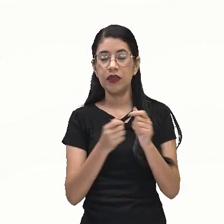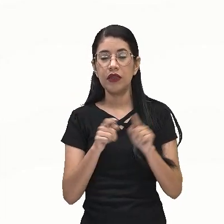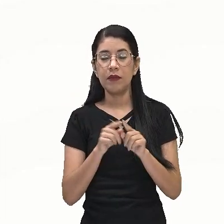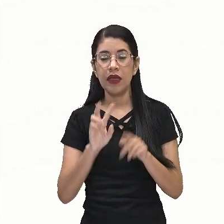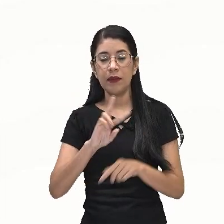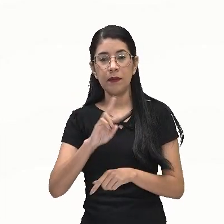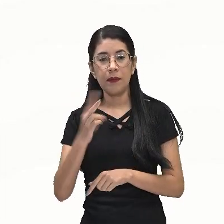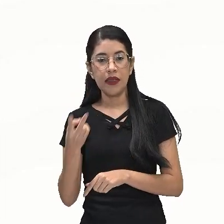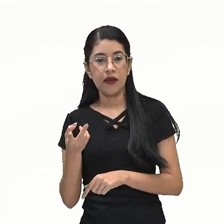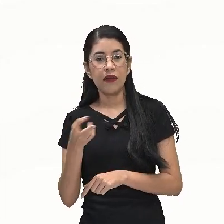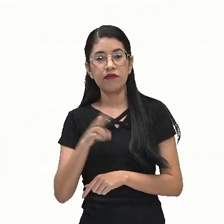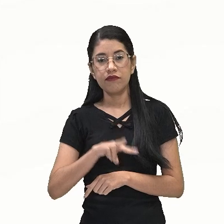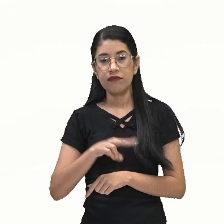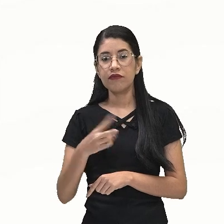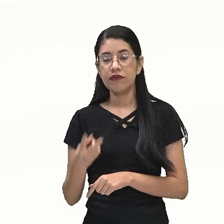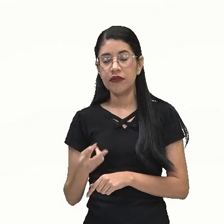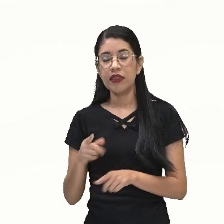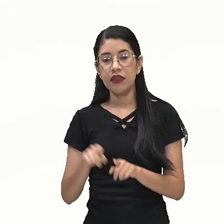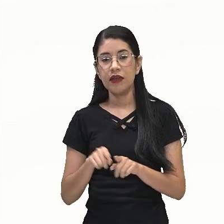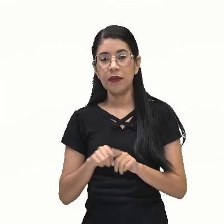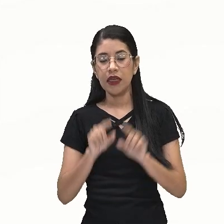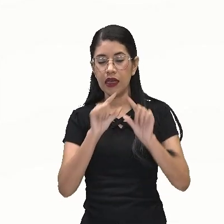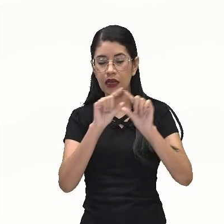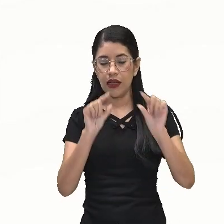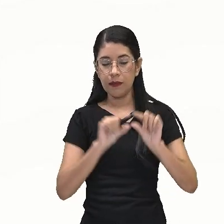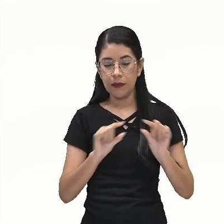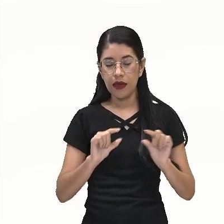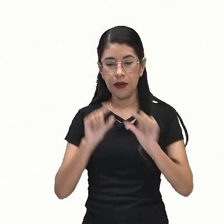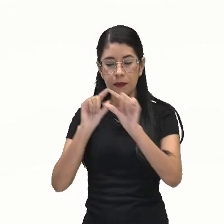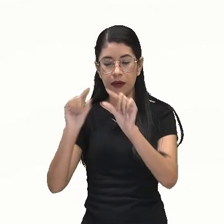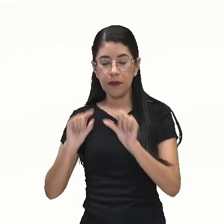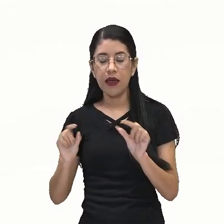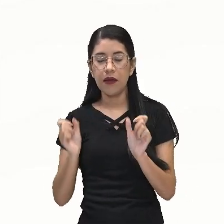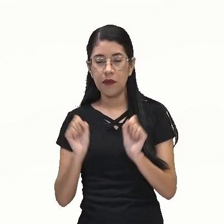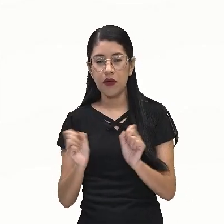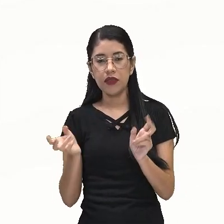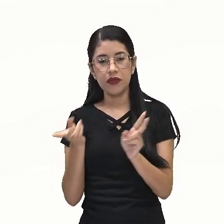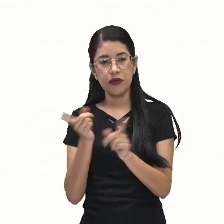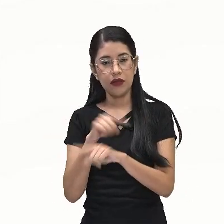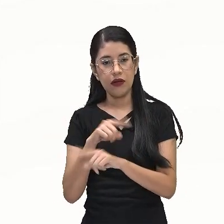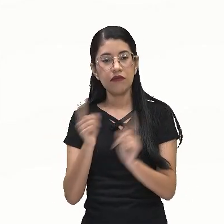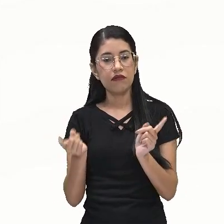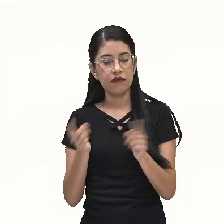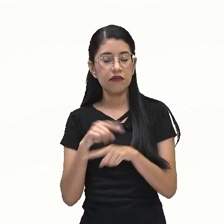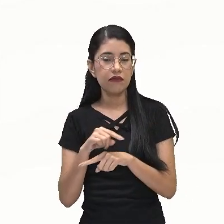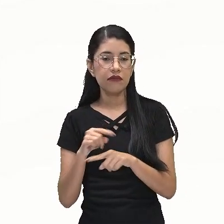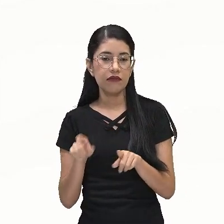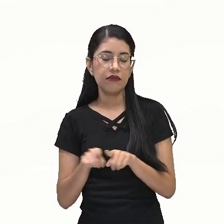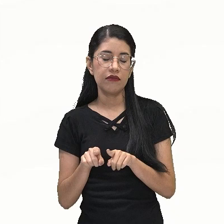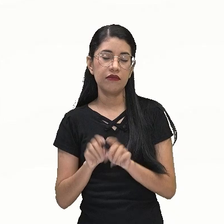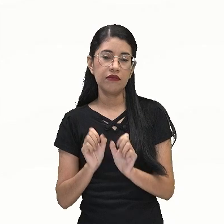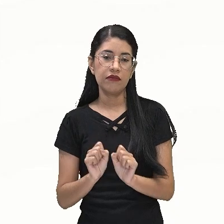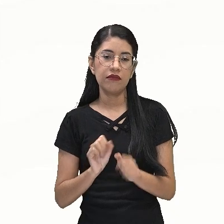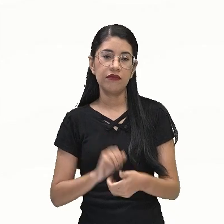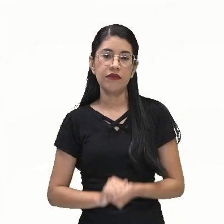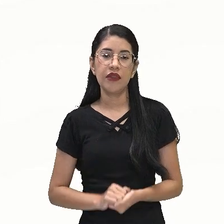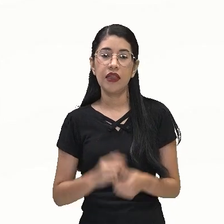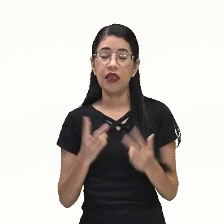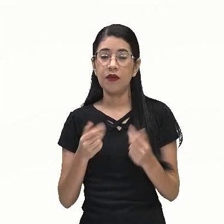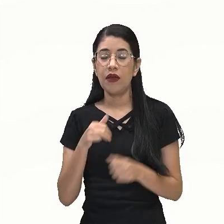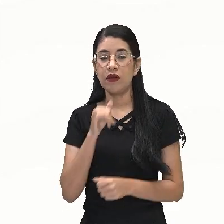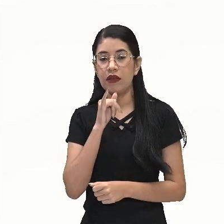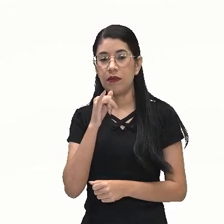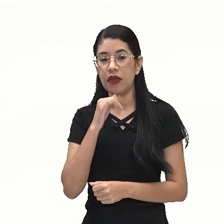com a segunda linha, como indicamos a seguir. Ó, isso aqui são os coeficientes exatamente da equação que a gente estava usando agora há